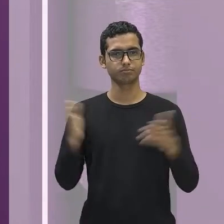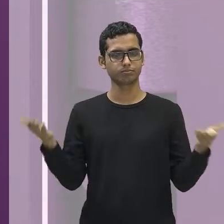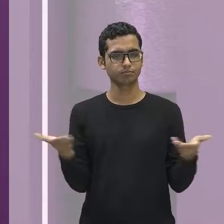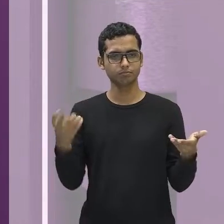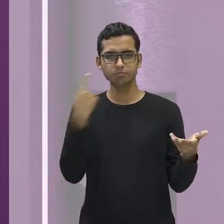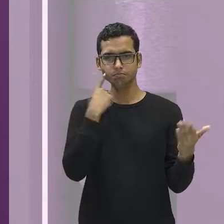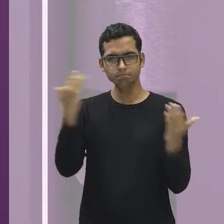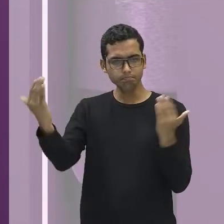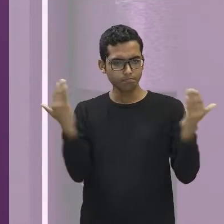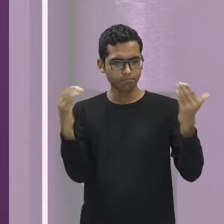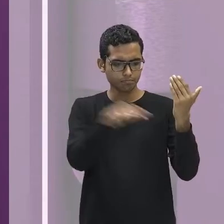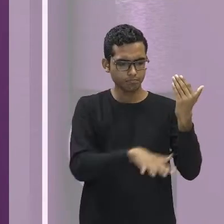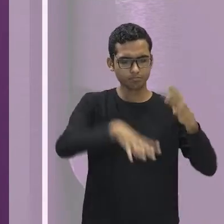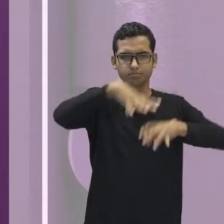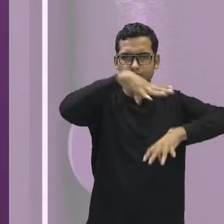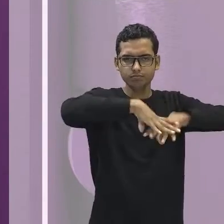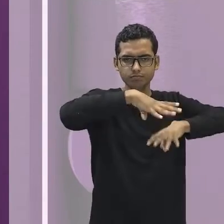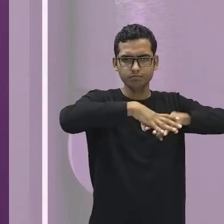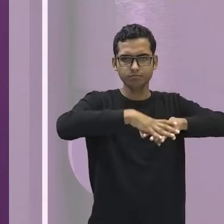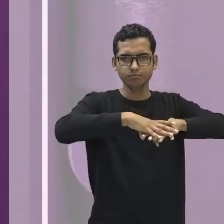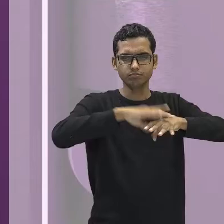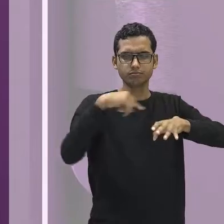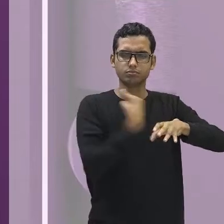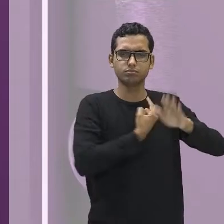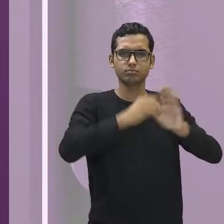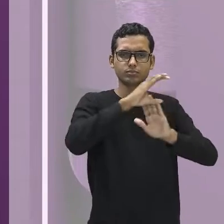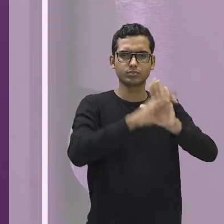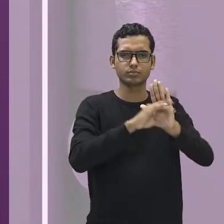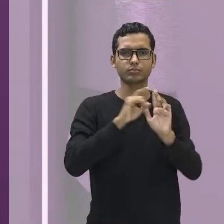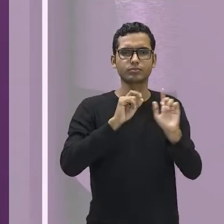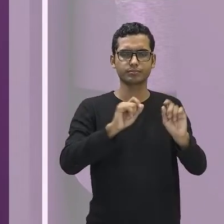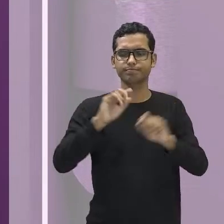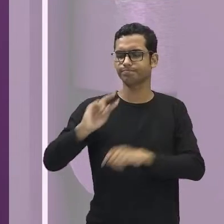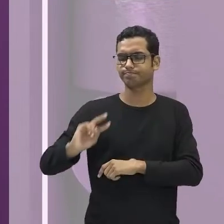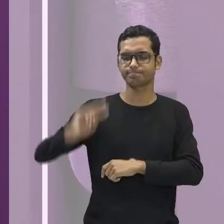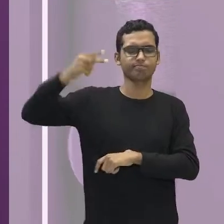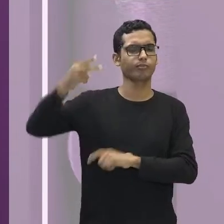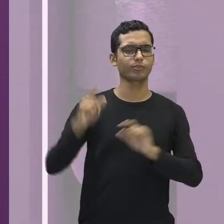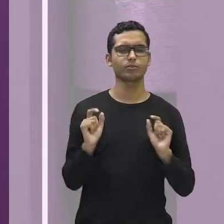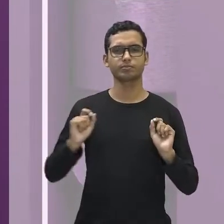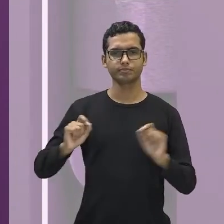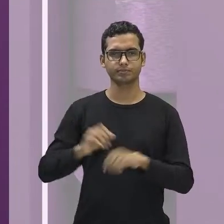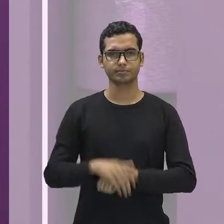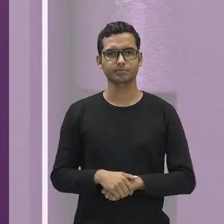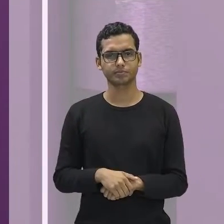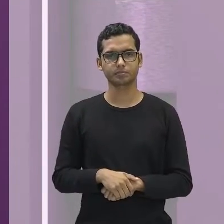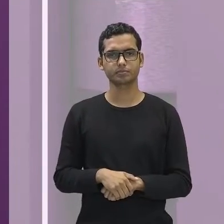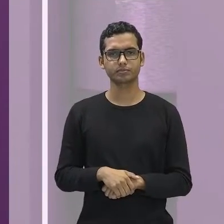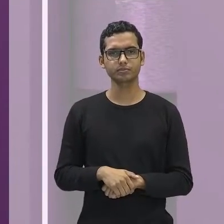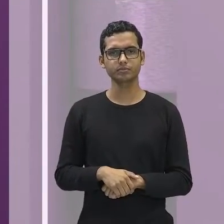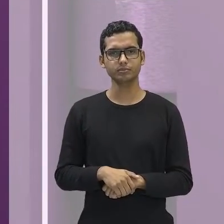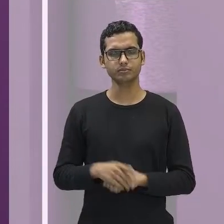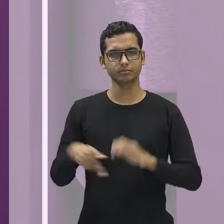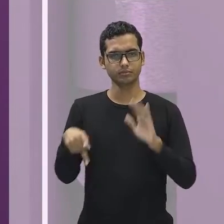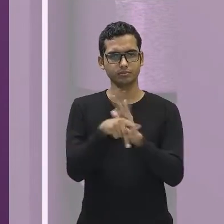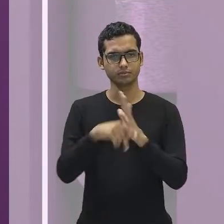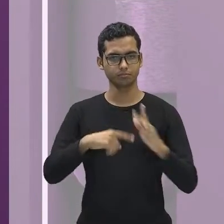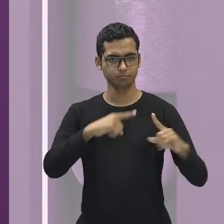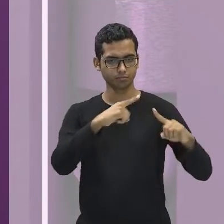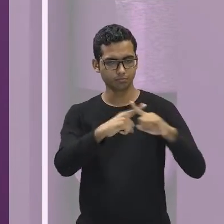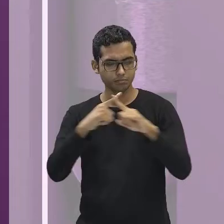para a parte matemática, para a nossa definição, a potenciação nada mais é do que a multiplicação